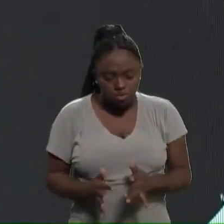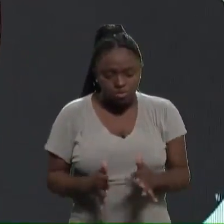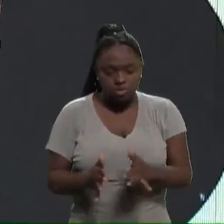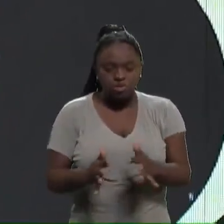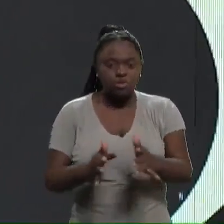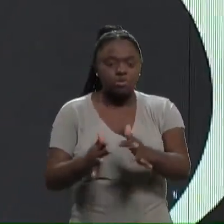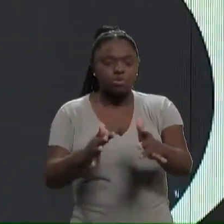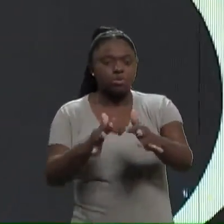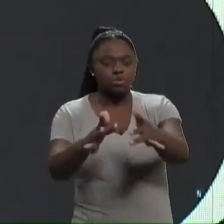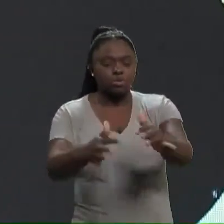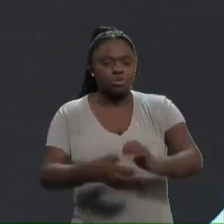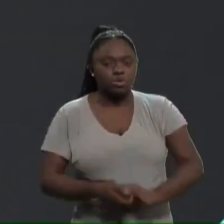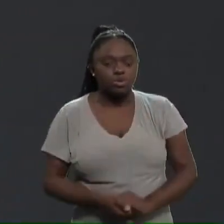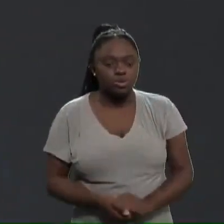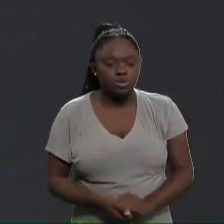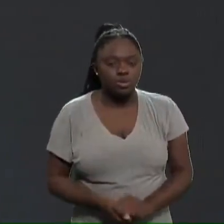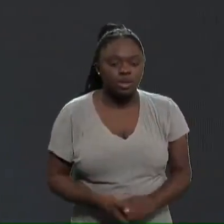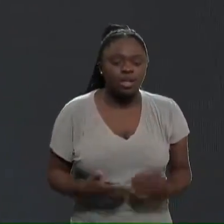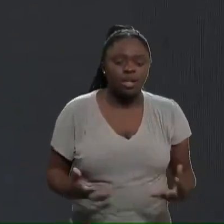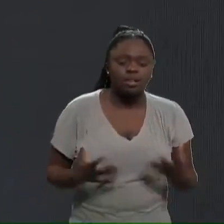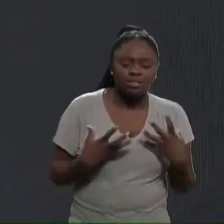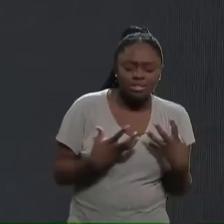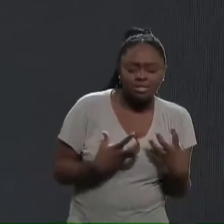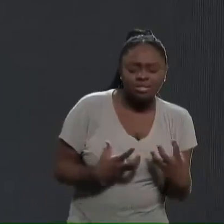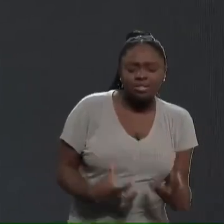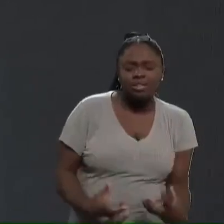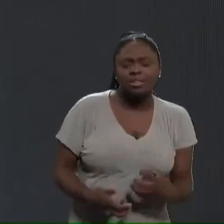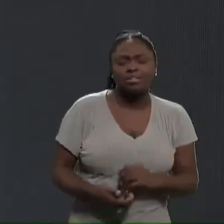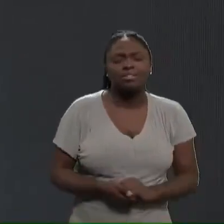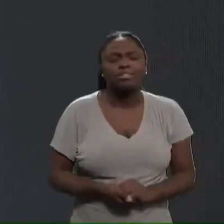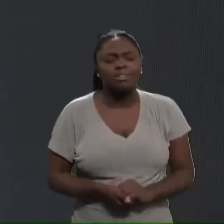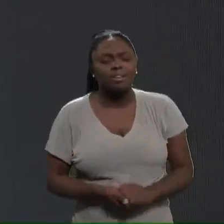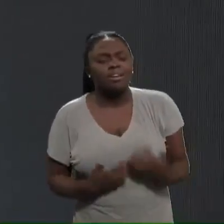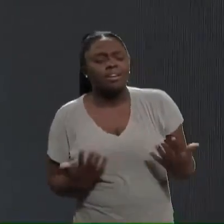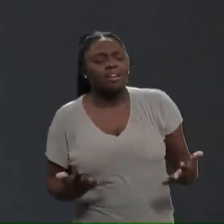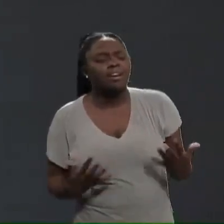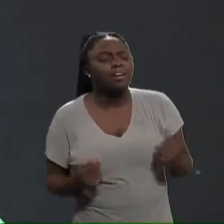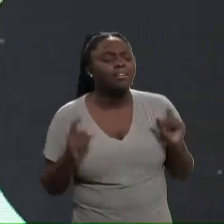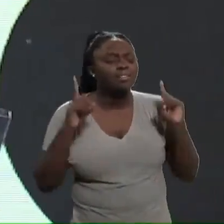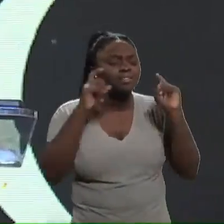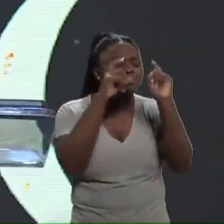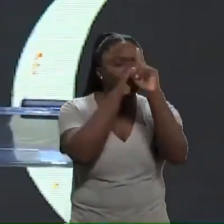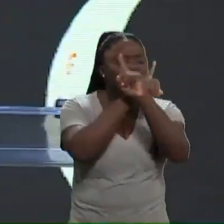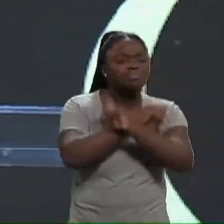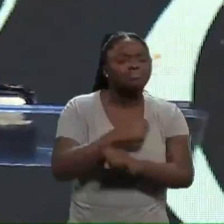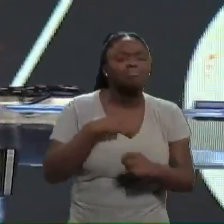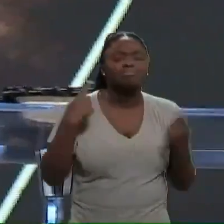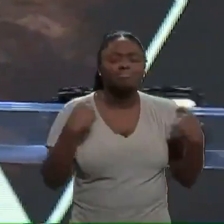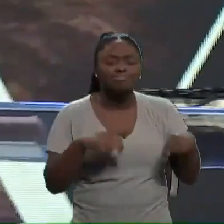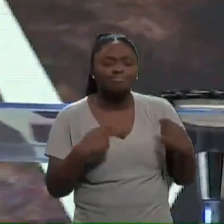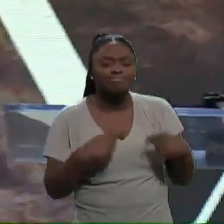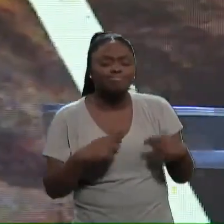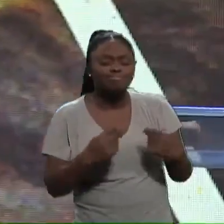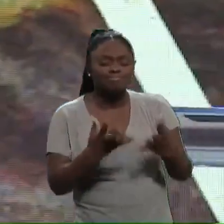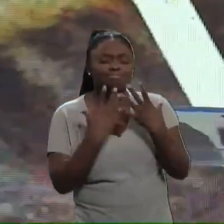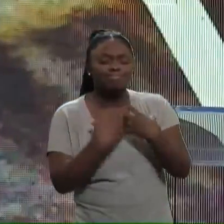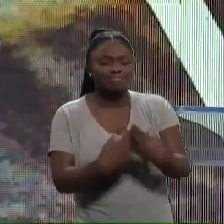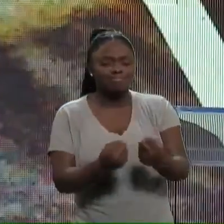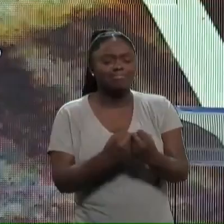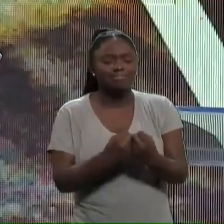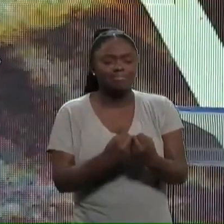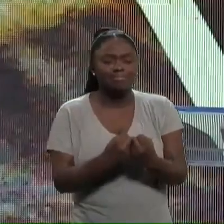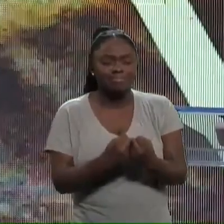Ah, está árido. Ah, está seco. Eu preciso beber.